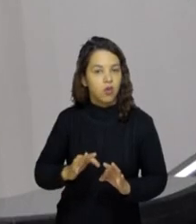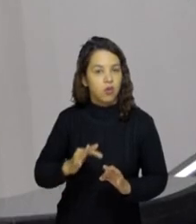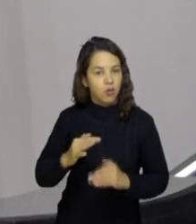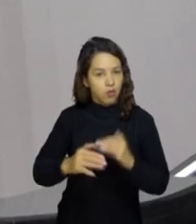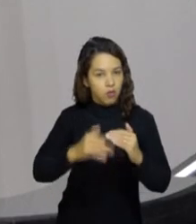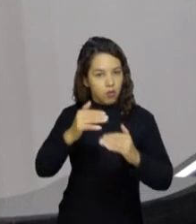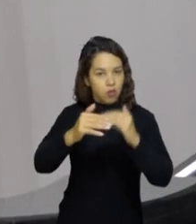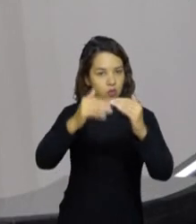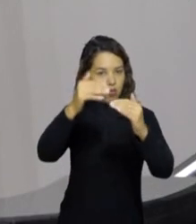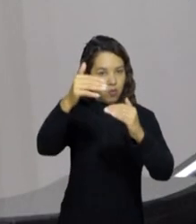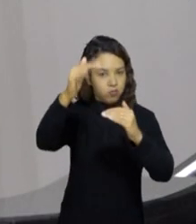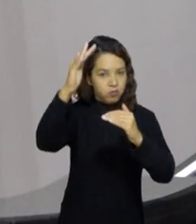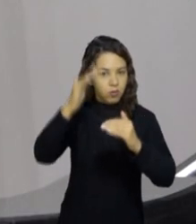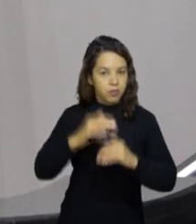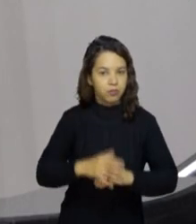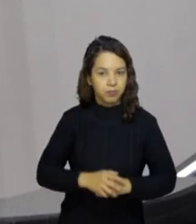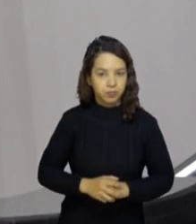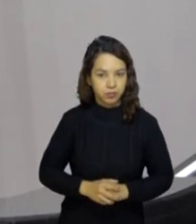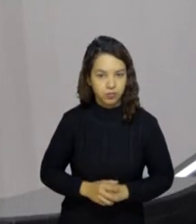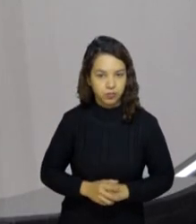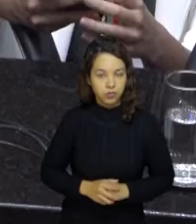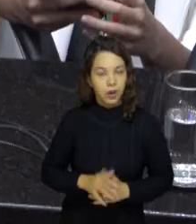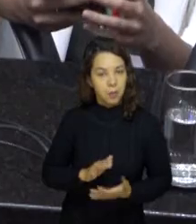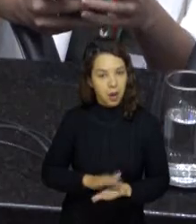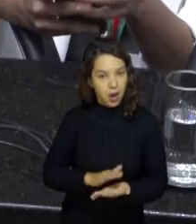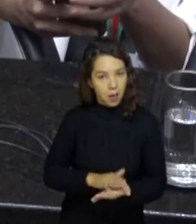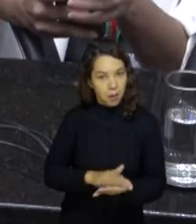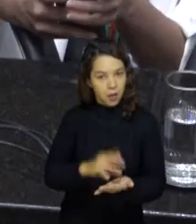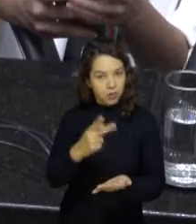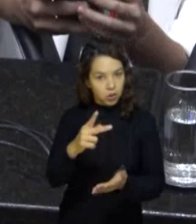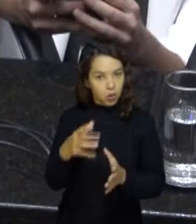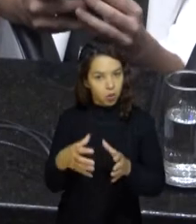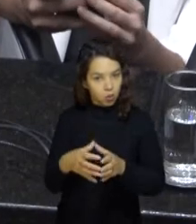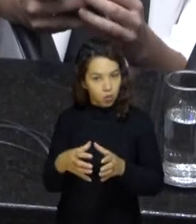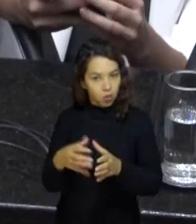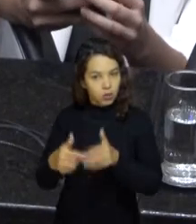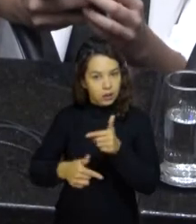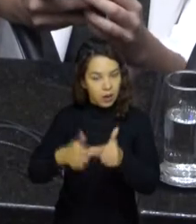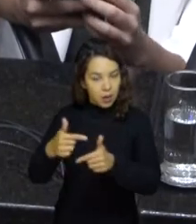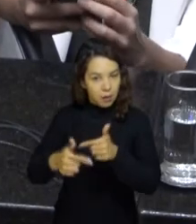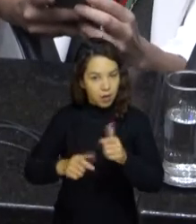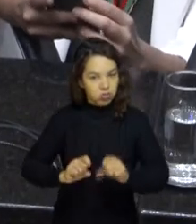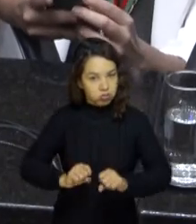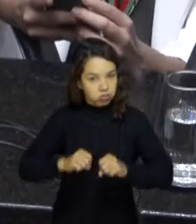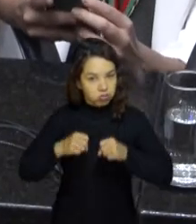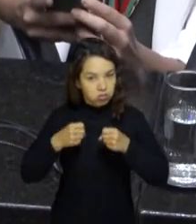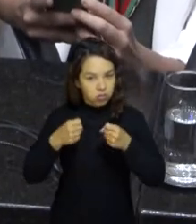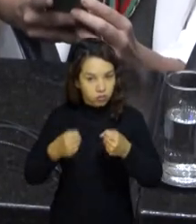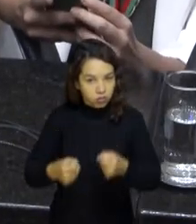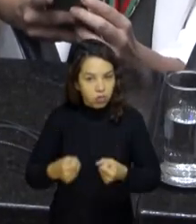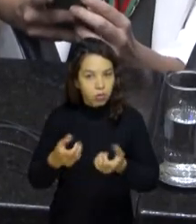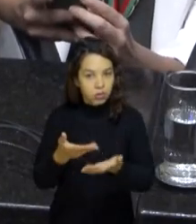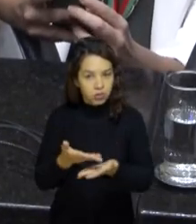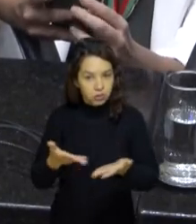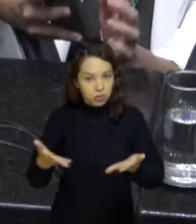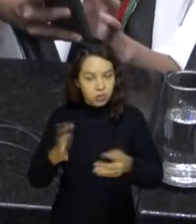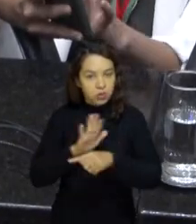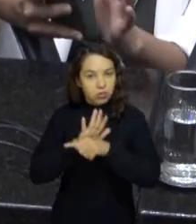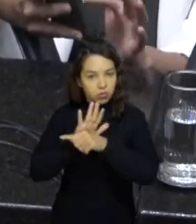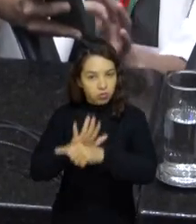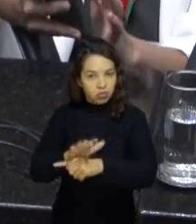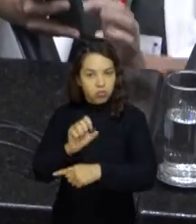o teu grupo, parabéns ao trabalho, à dedicação, mas os esforços que vocês fizeram por toda Santa